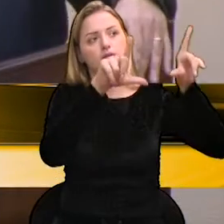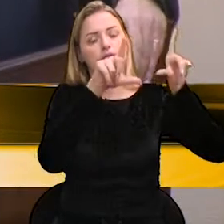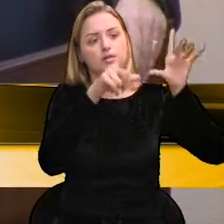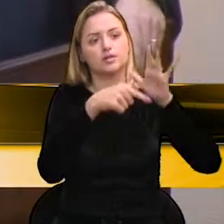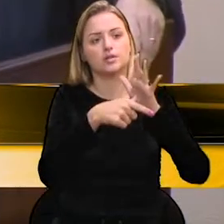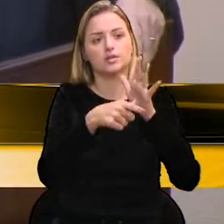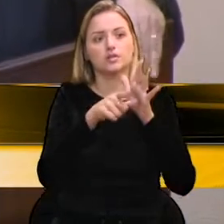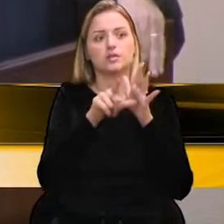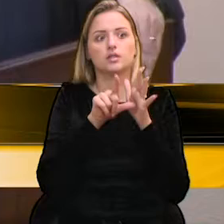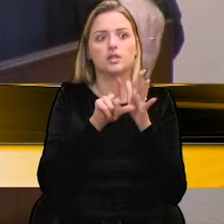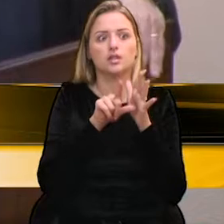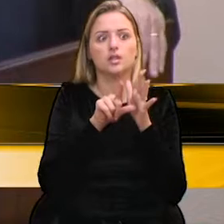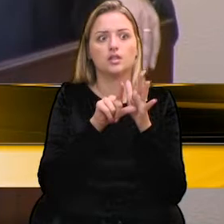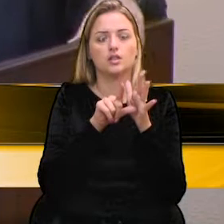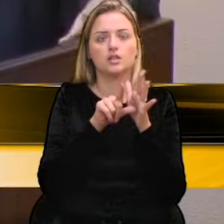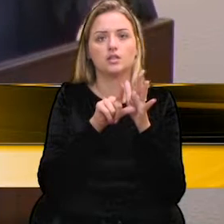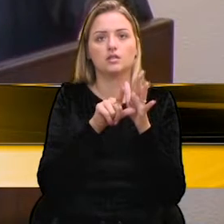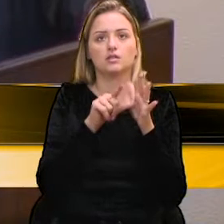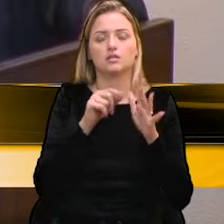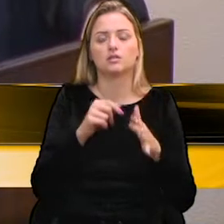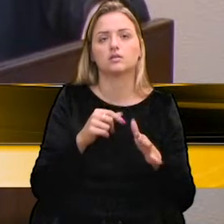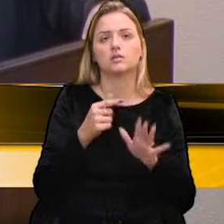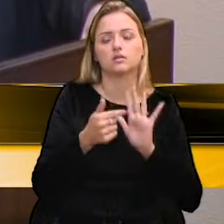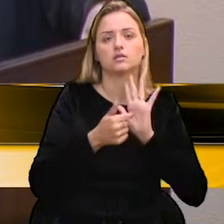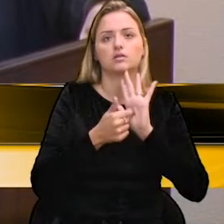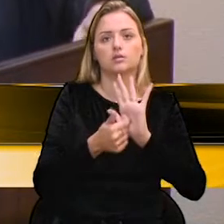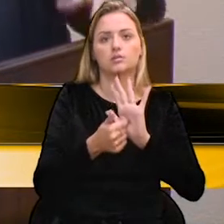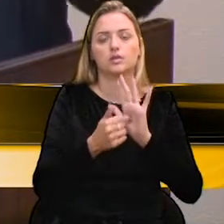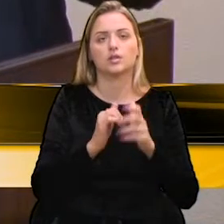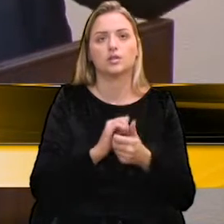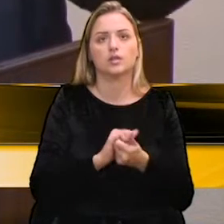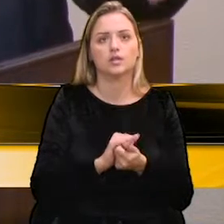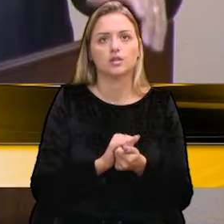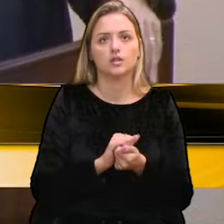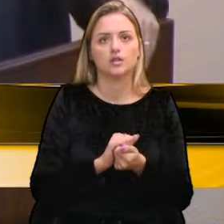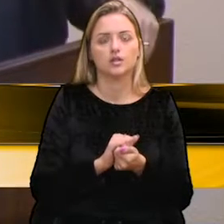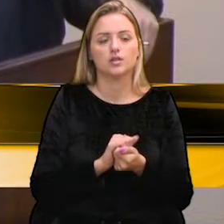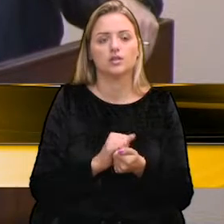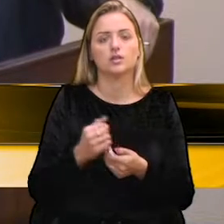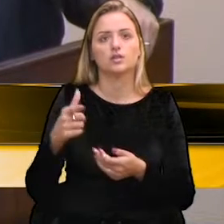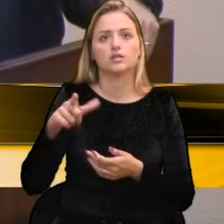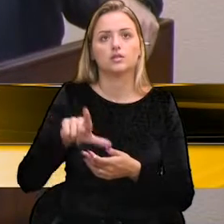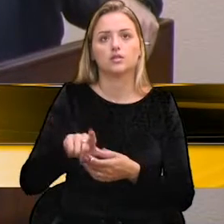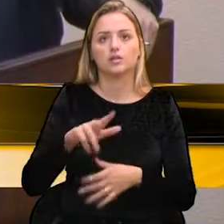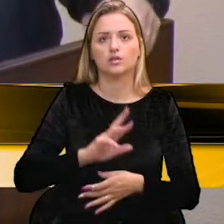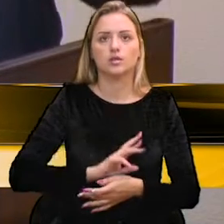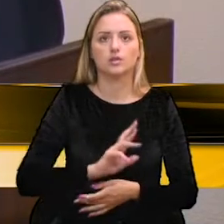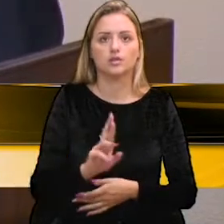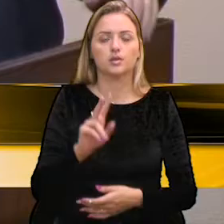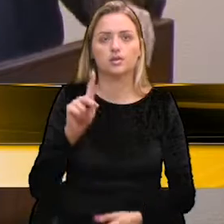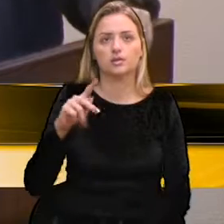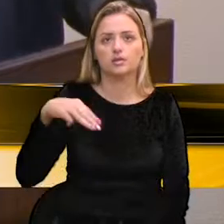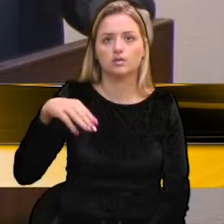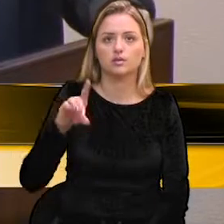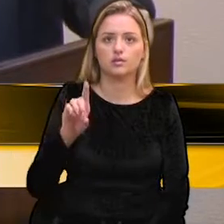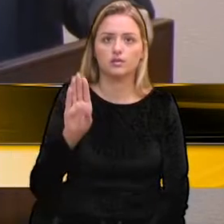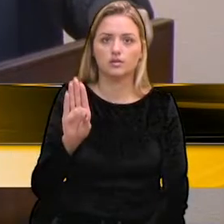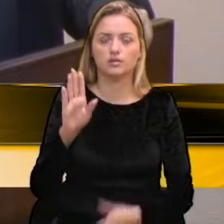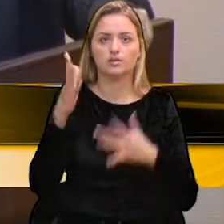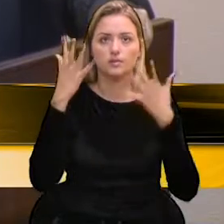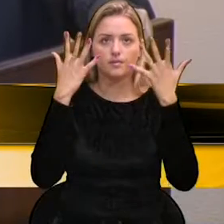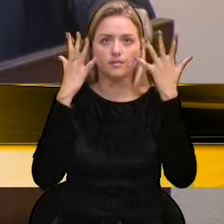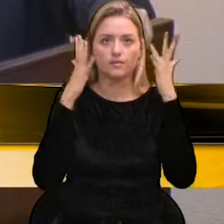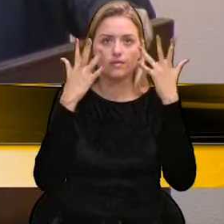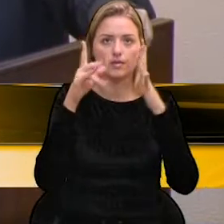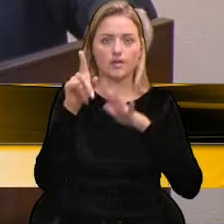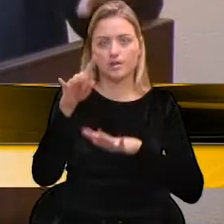começar a falar sobre essas imagens aí, primeiro, mais uma vez, em nome da bancada do PMDB, parabenizar o